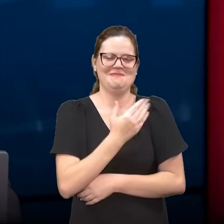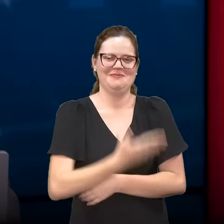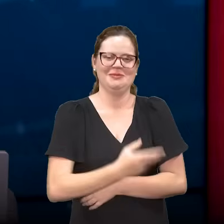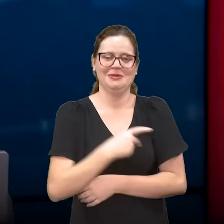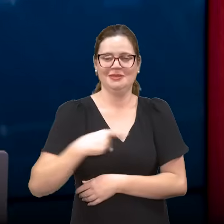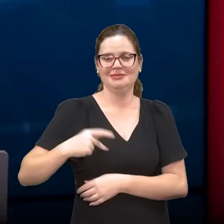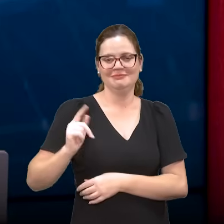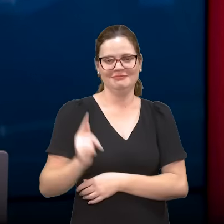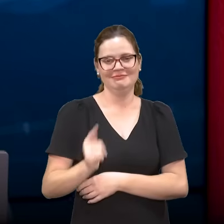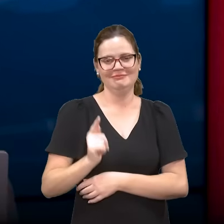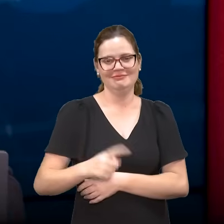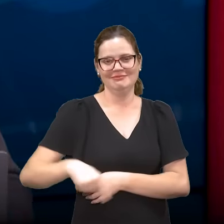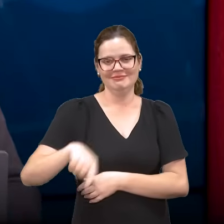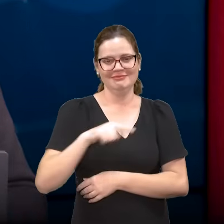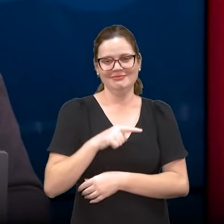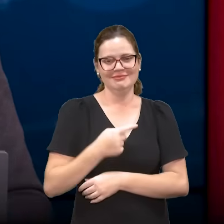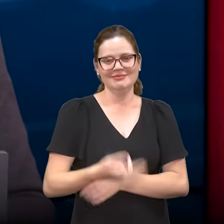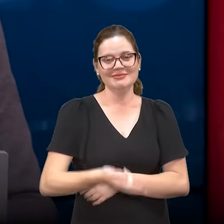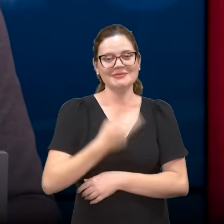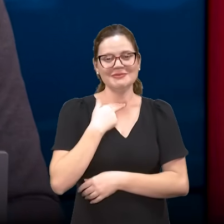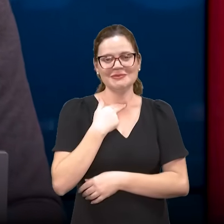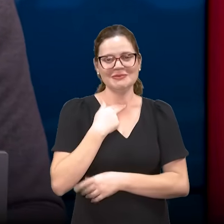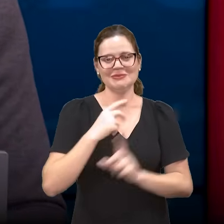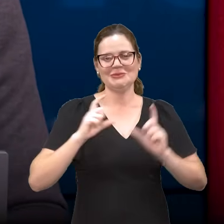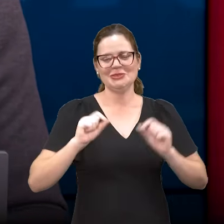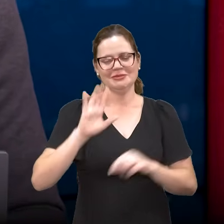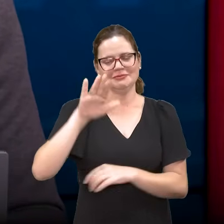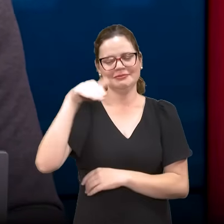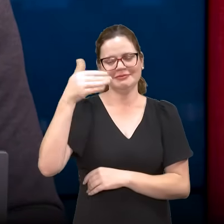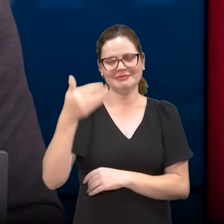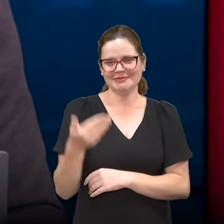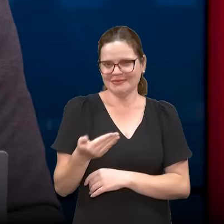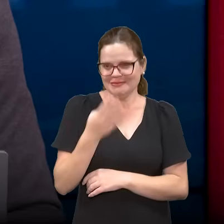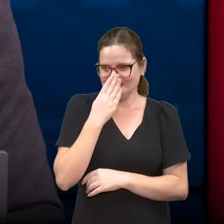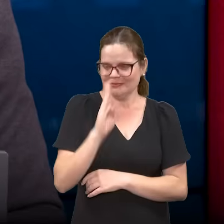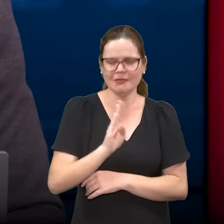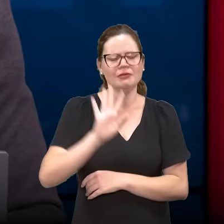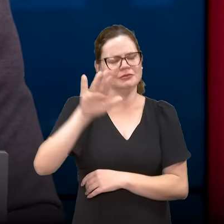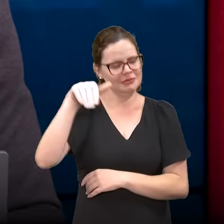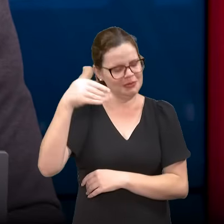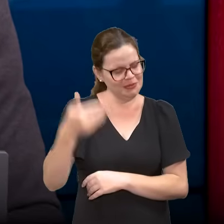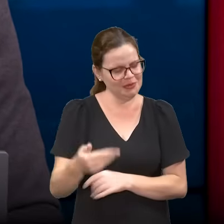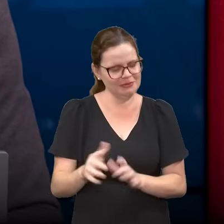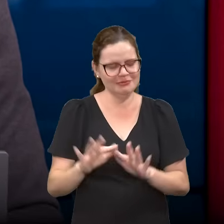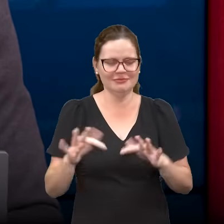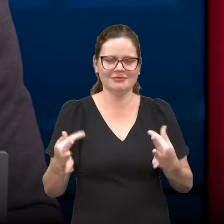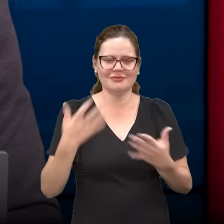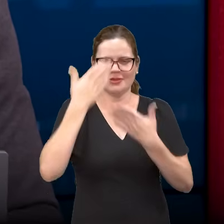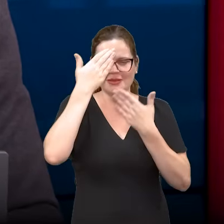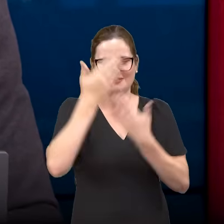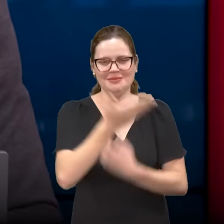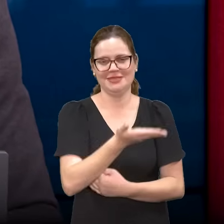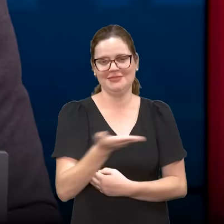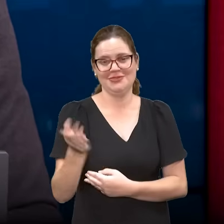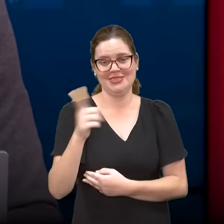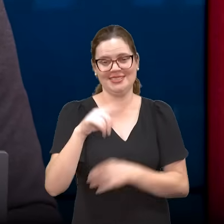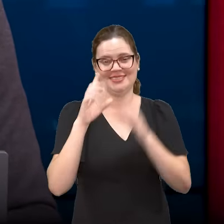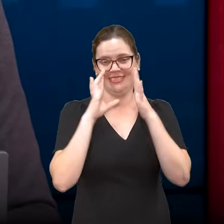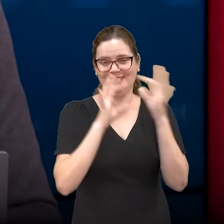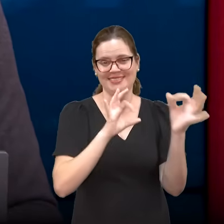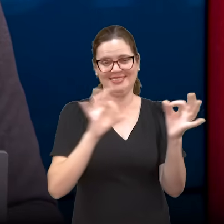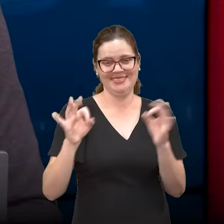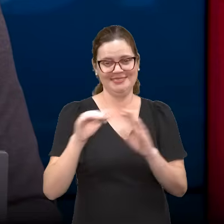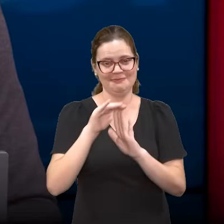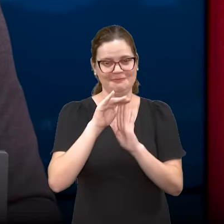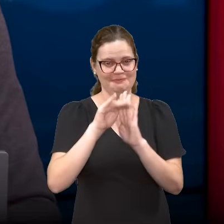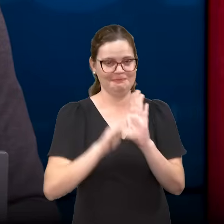Gueiros. E nós não poderíamos deixar aqui de prestar aqui a nossa singela homenagem. Obrigado a você que acompanhou